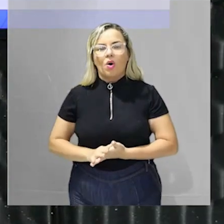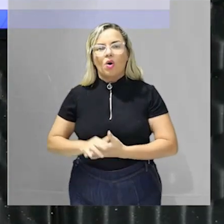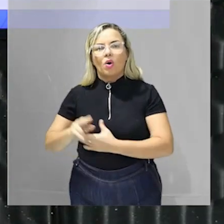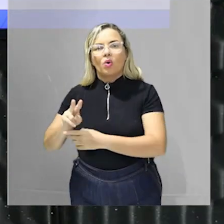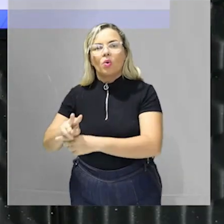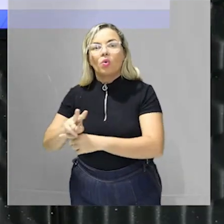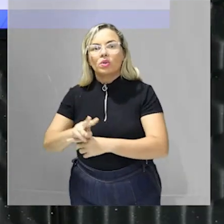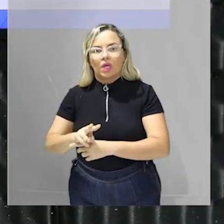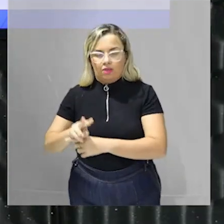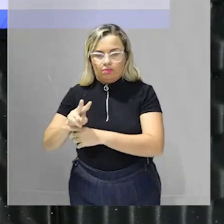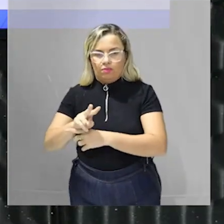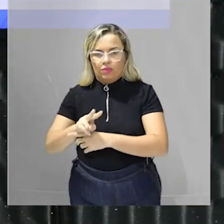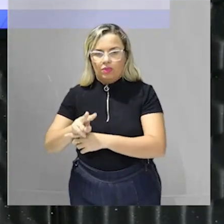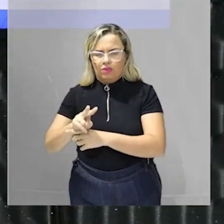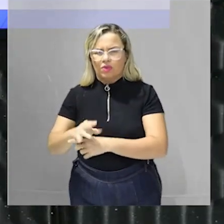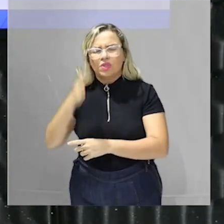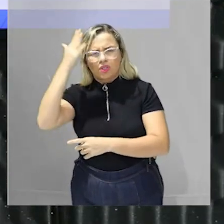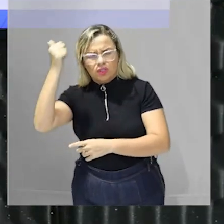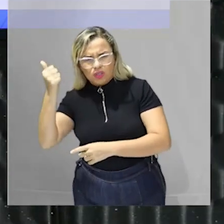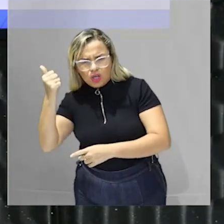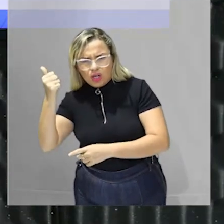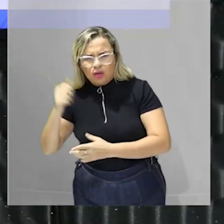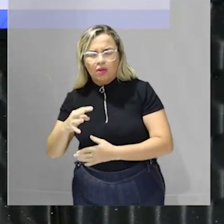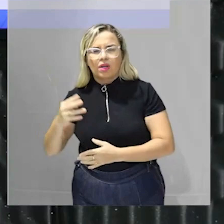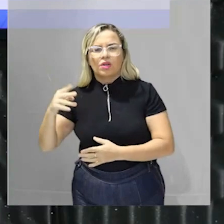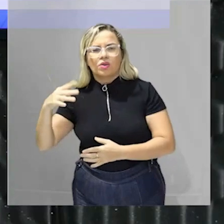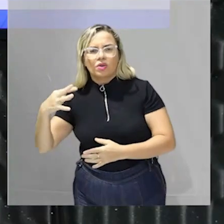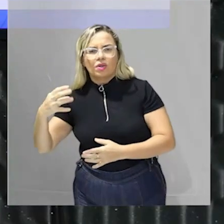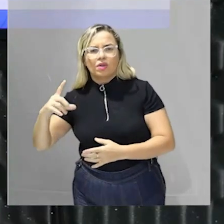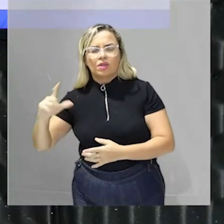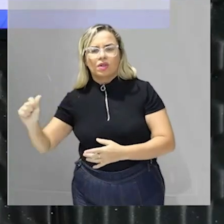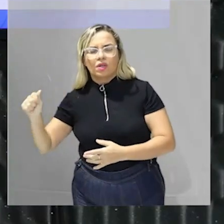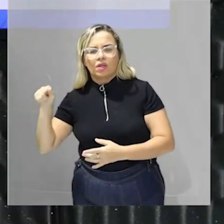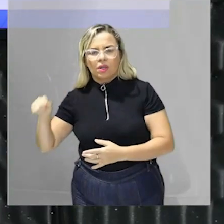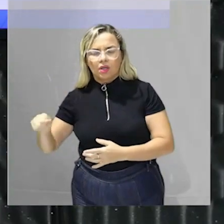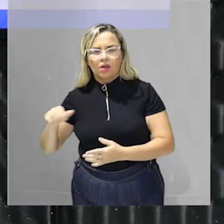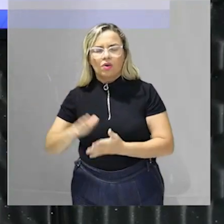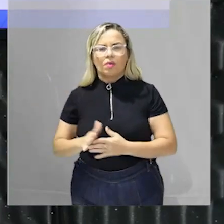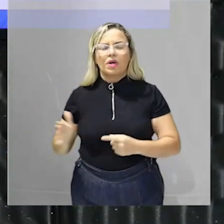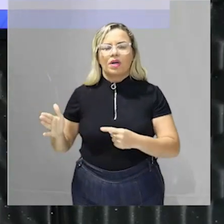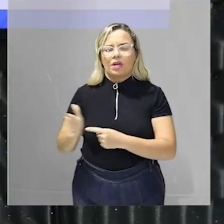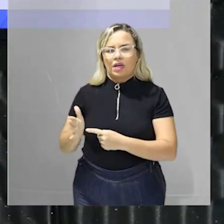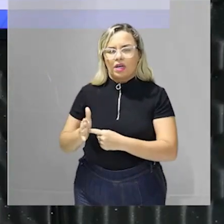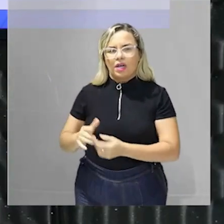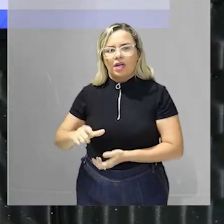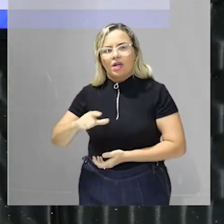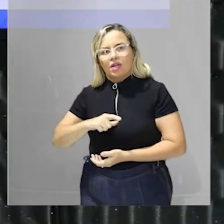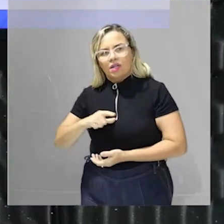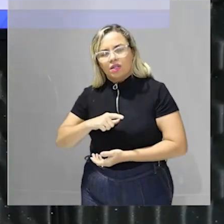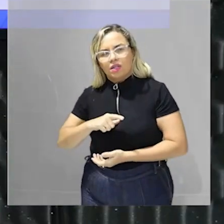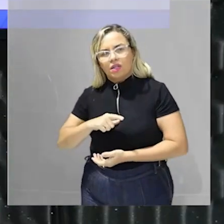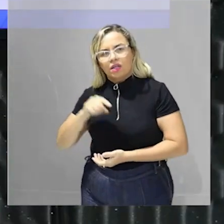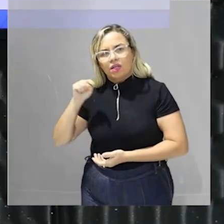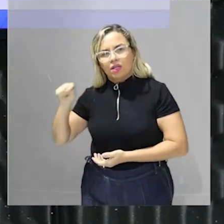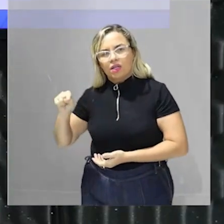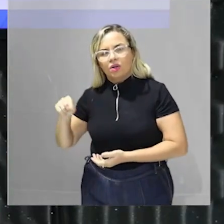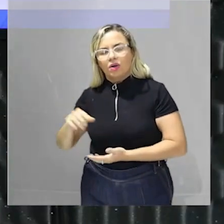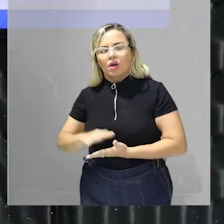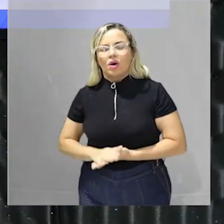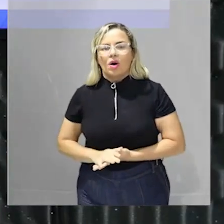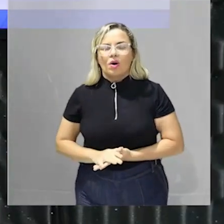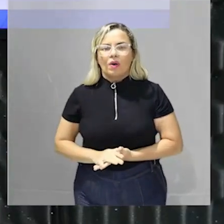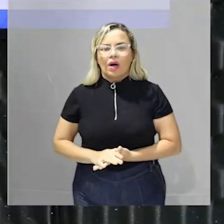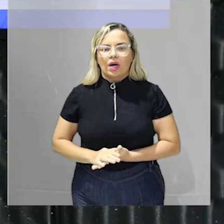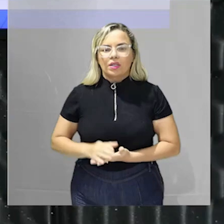Eu tenho a guarda de uma sobrinha, então é a tutela dela. Eu tenho